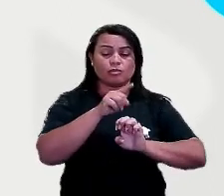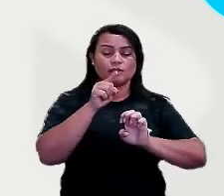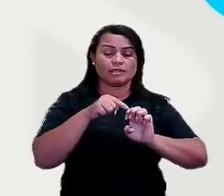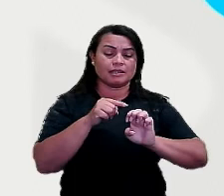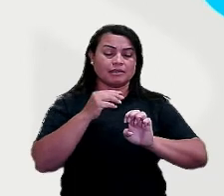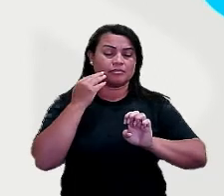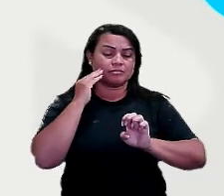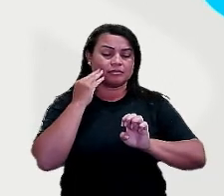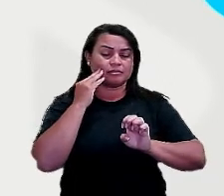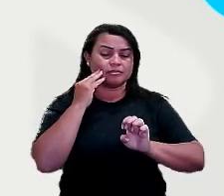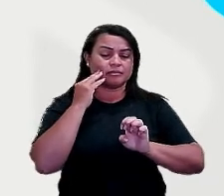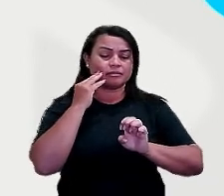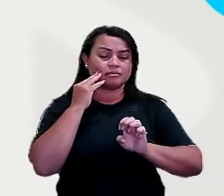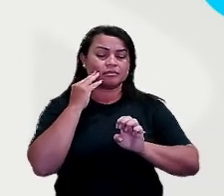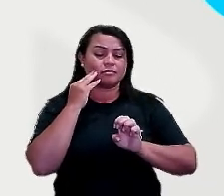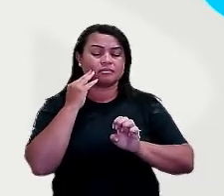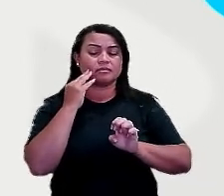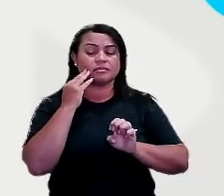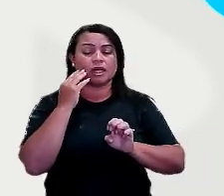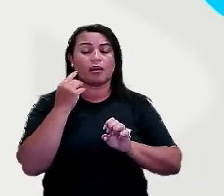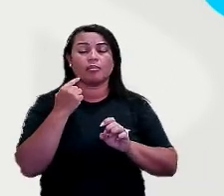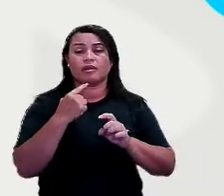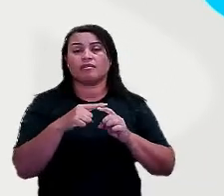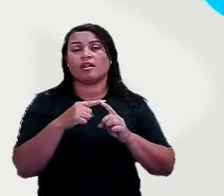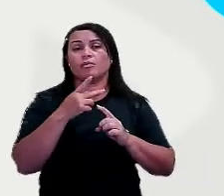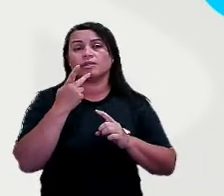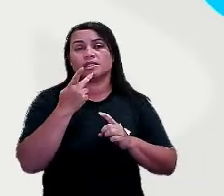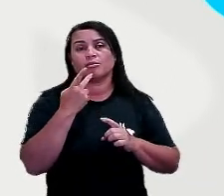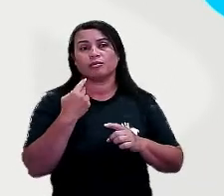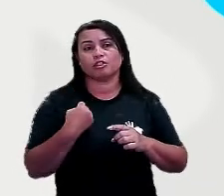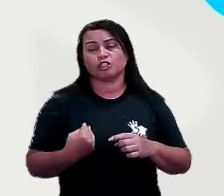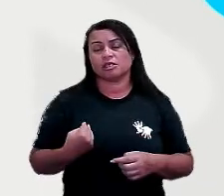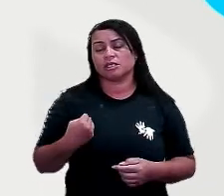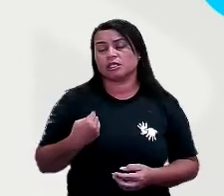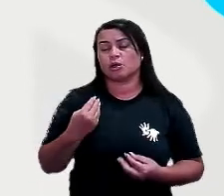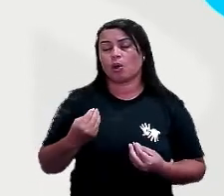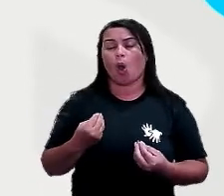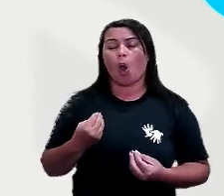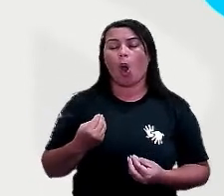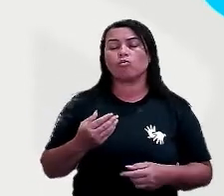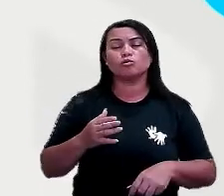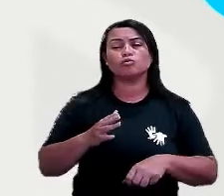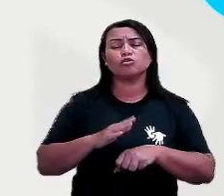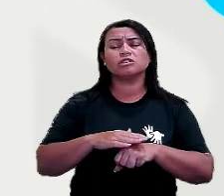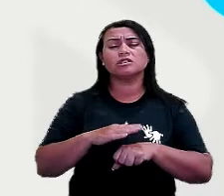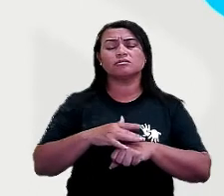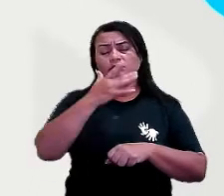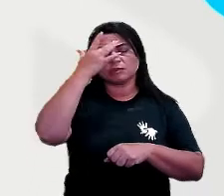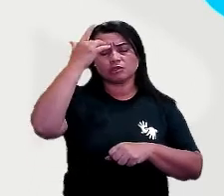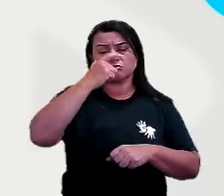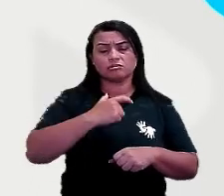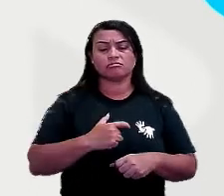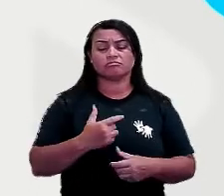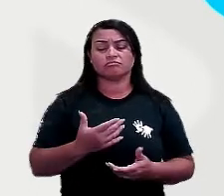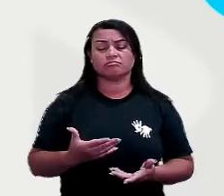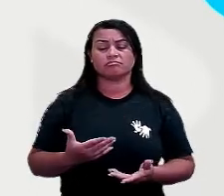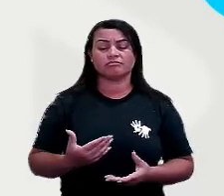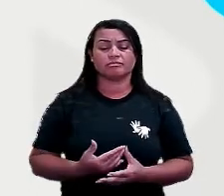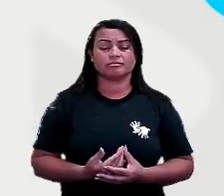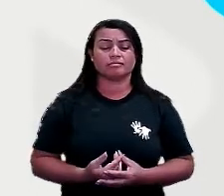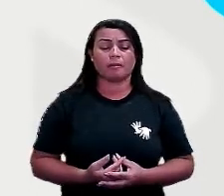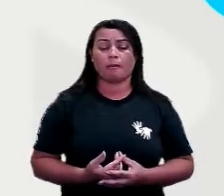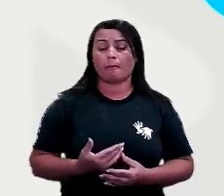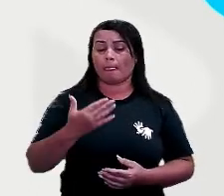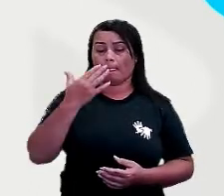substantivo. Quando falam nos porquês da existência, quis dizer nos motivos da existência.